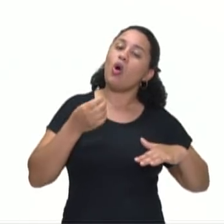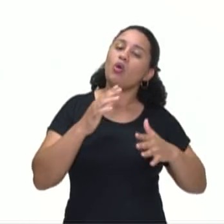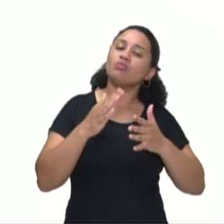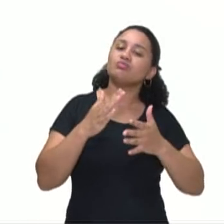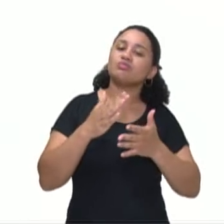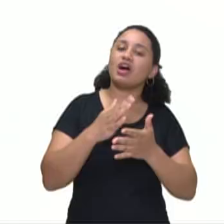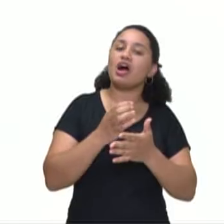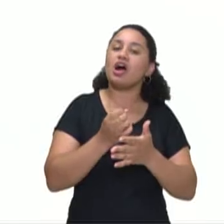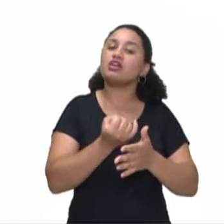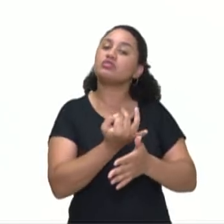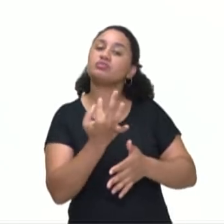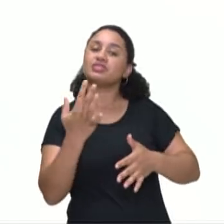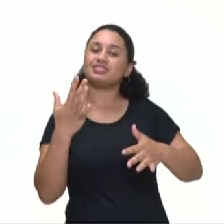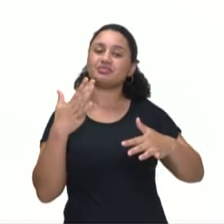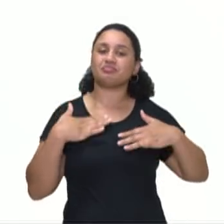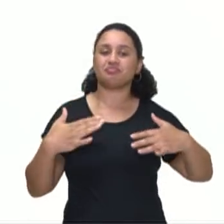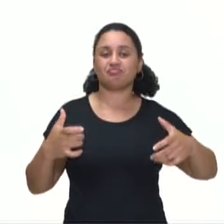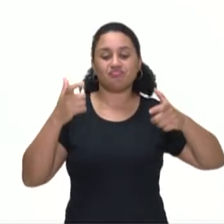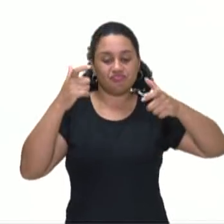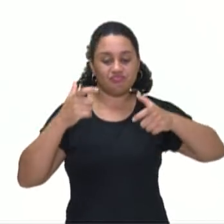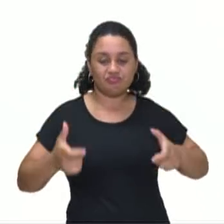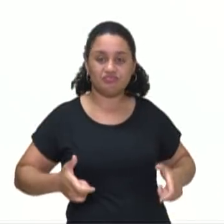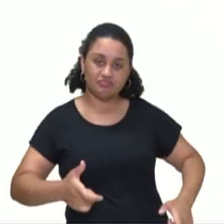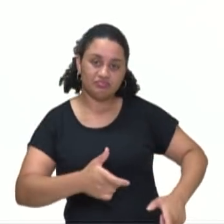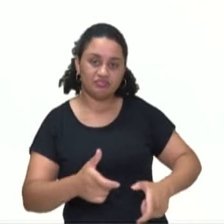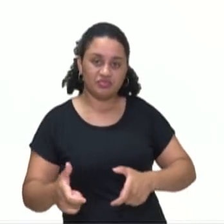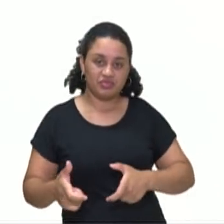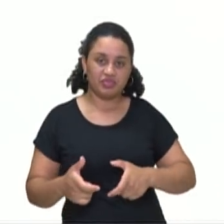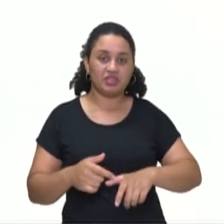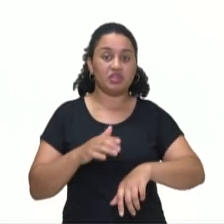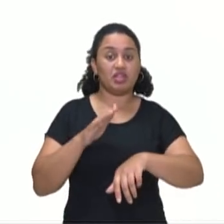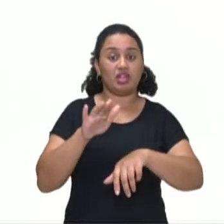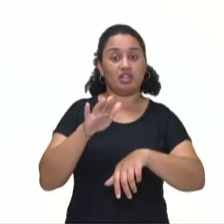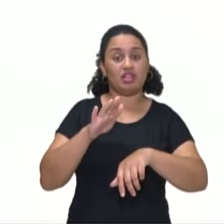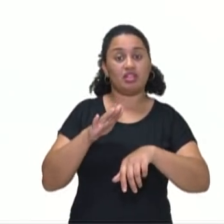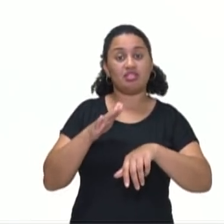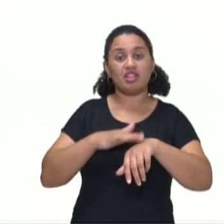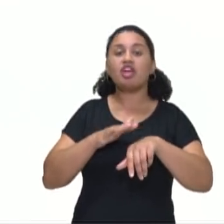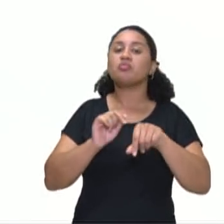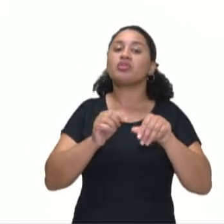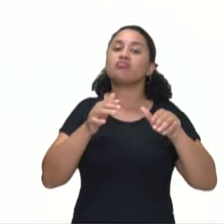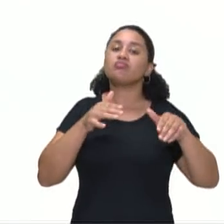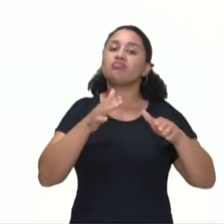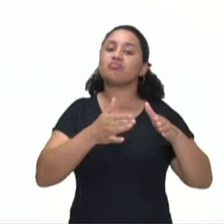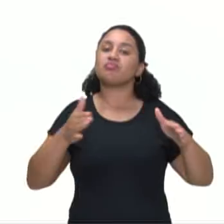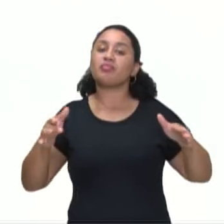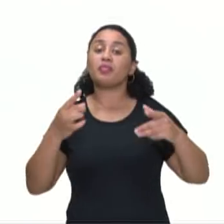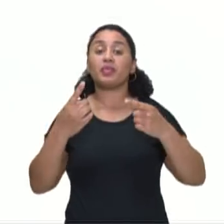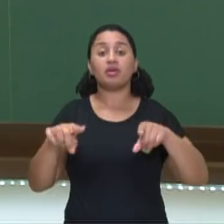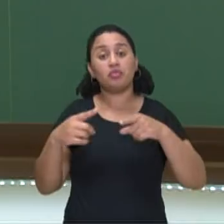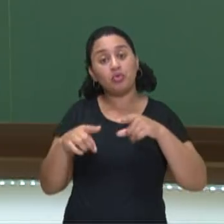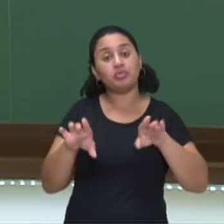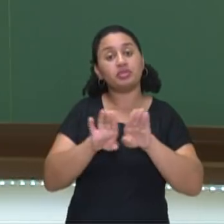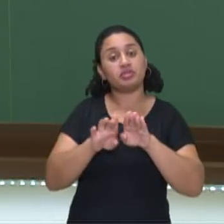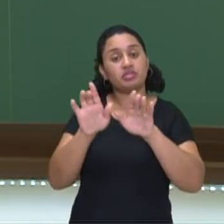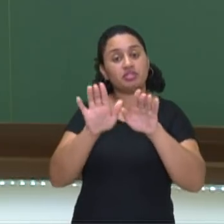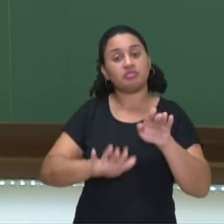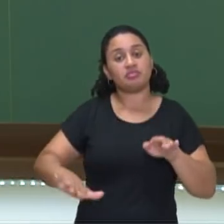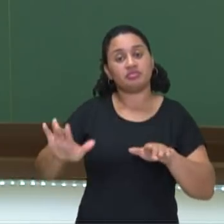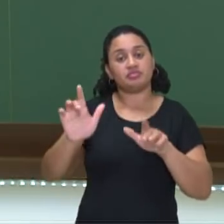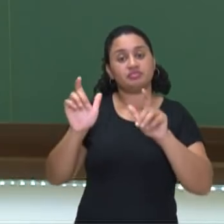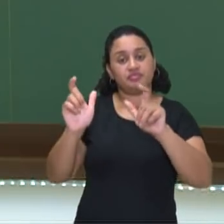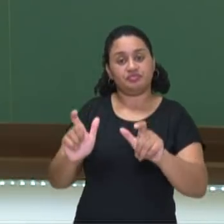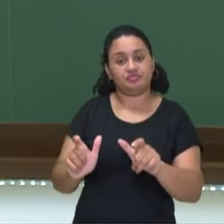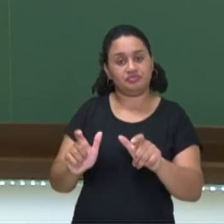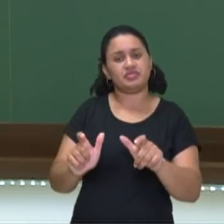dele, olha só, num determinado tempo e num determinado espaço. Então, olha como